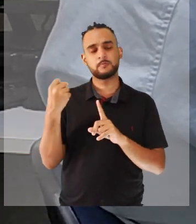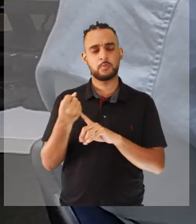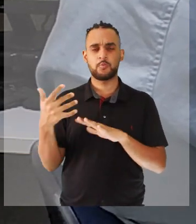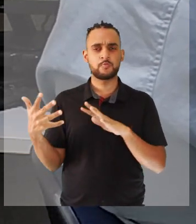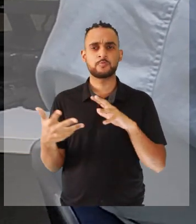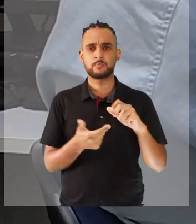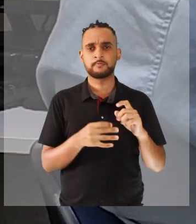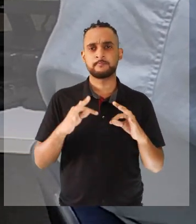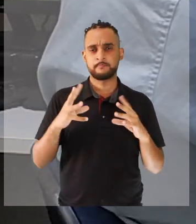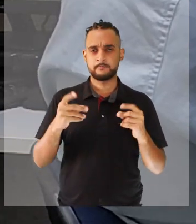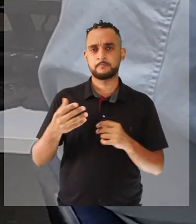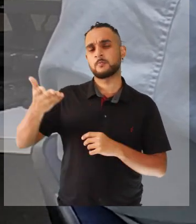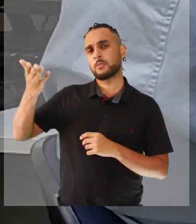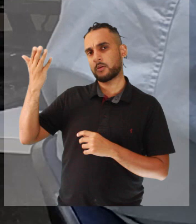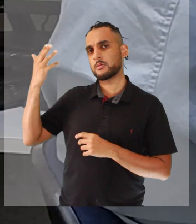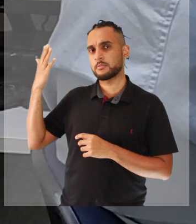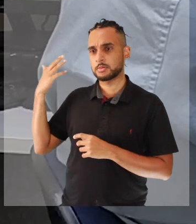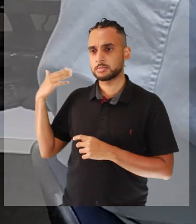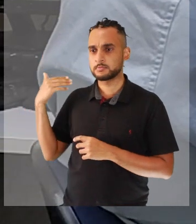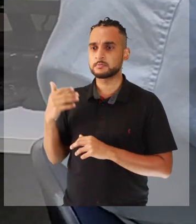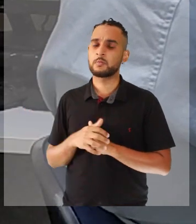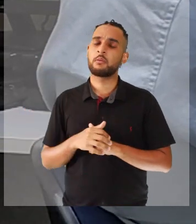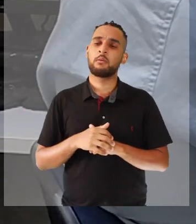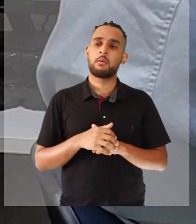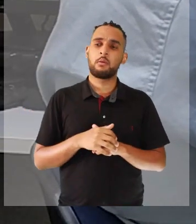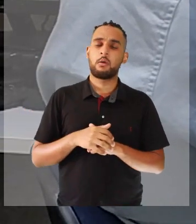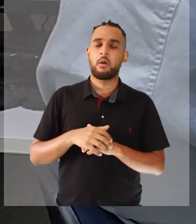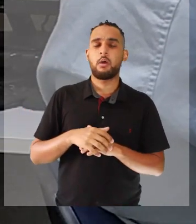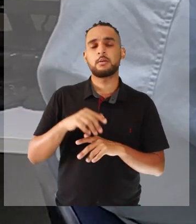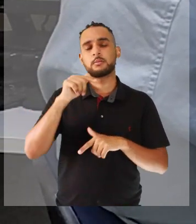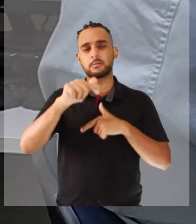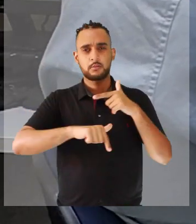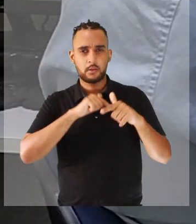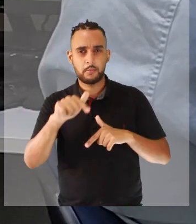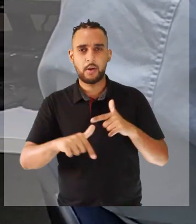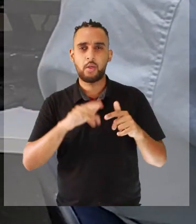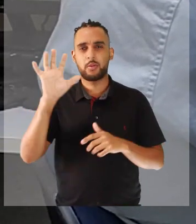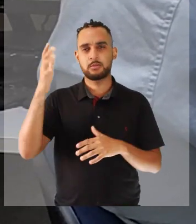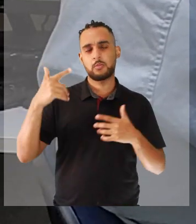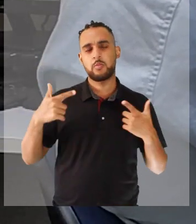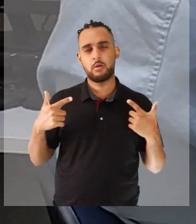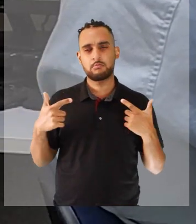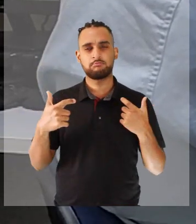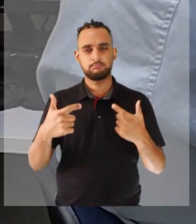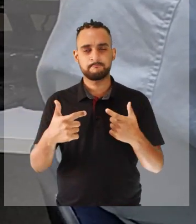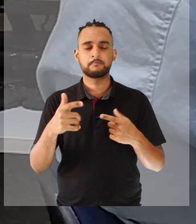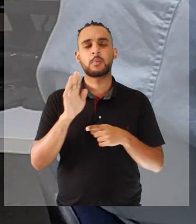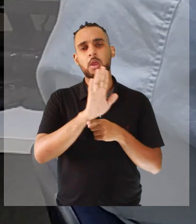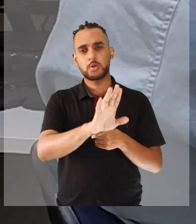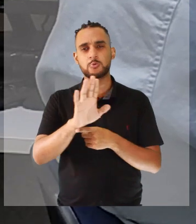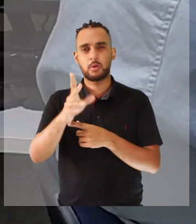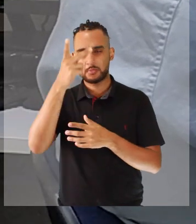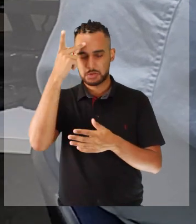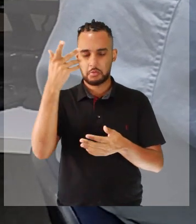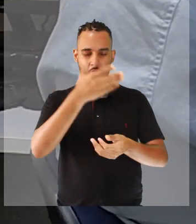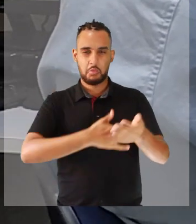na sociedade, no mundo todo. Na época de Madre Francisca, ela trabalhou muito no período de guerra, né,